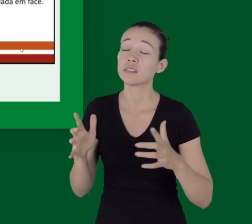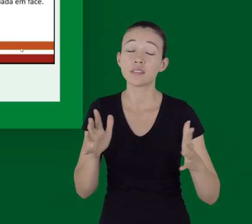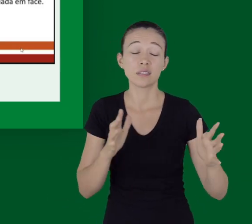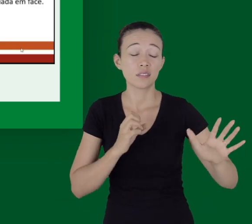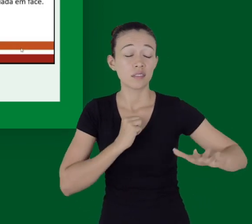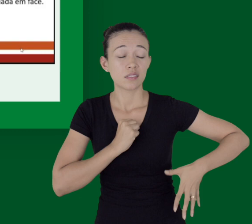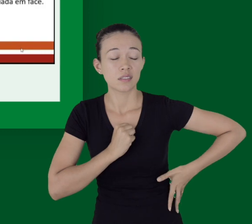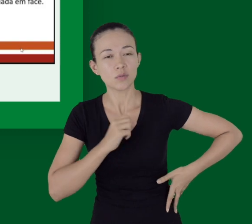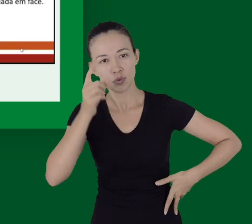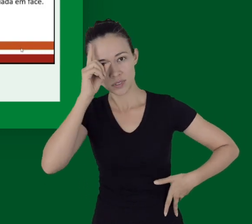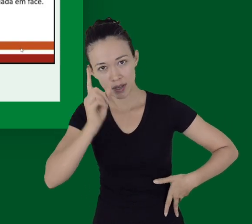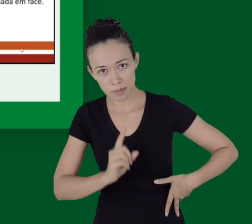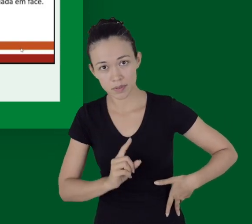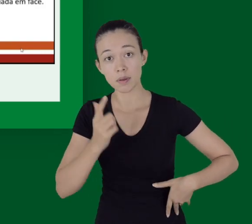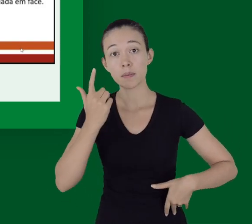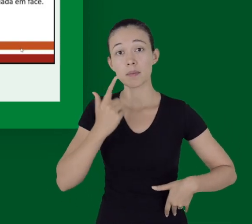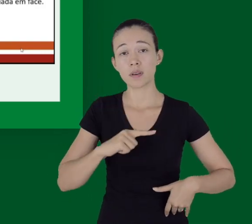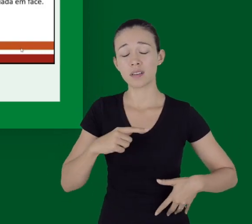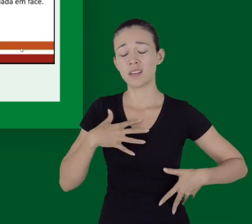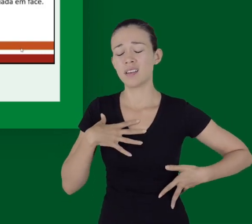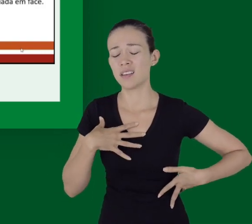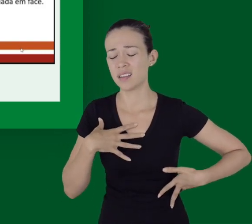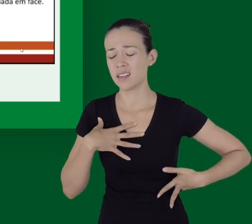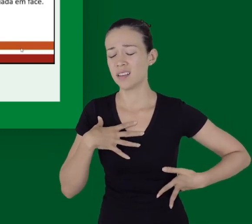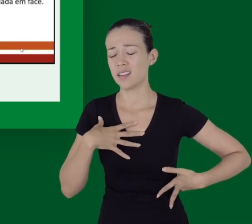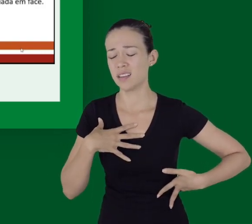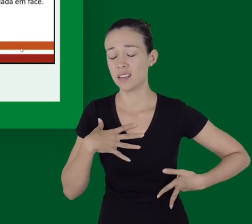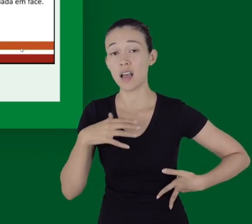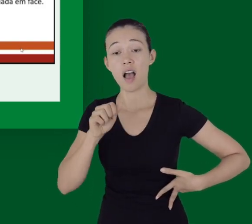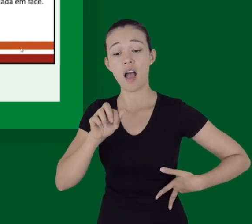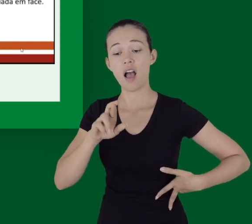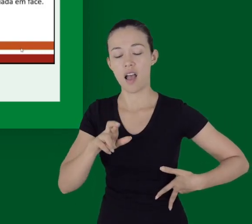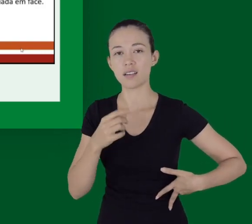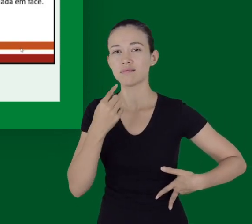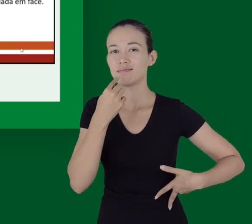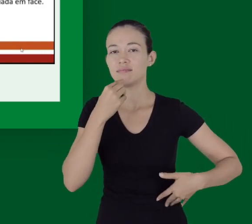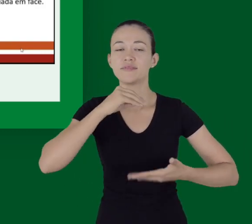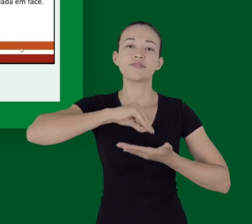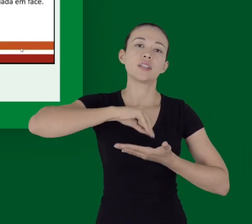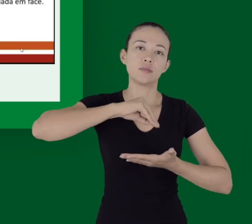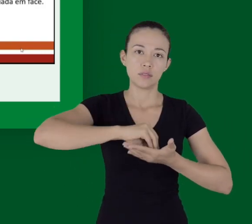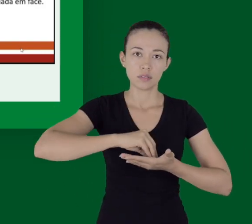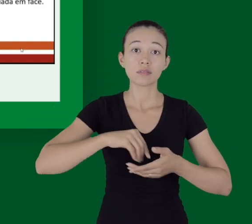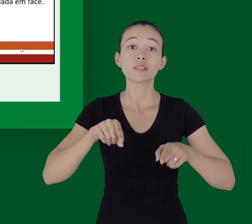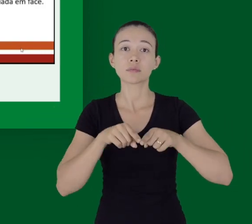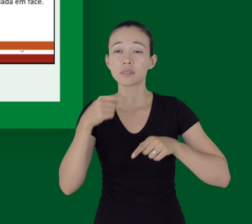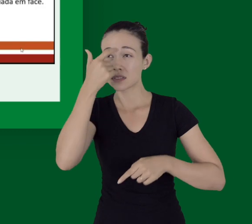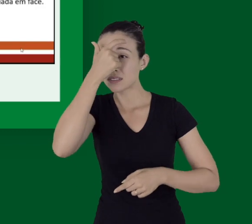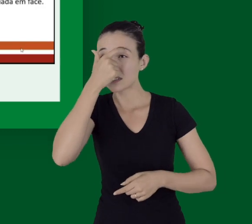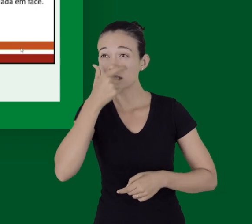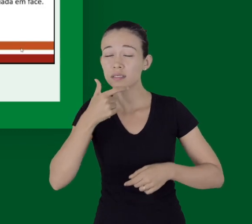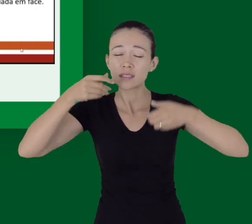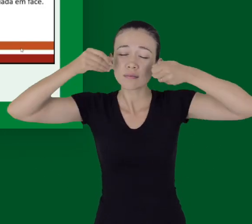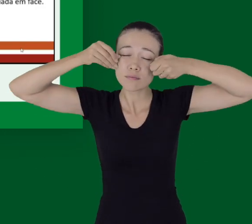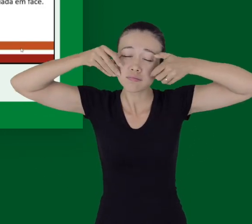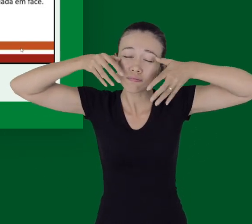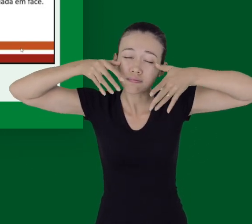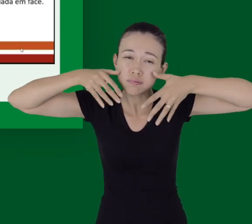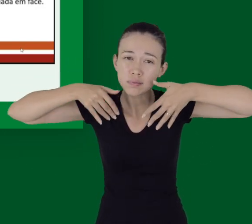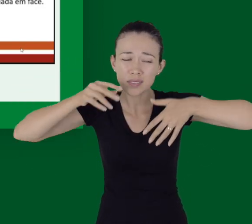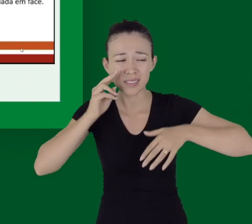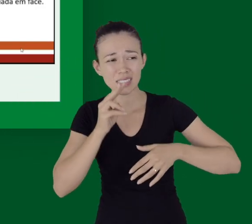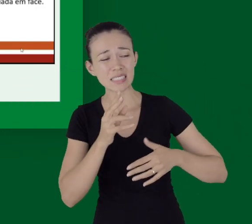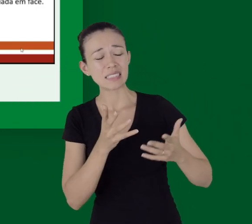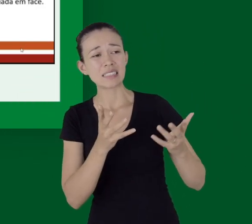espaço, e dispineico, né, ainda dispineico, sudoreico, dá para ver sudorese acentuada na face. É um sinal também de indicação